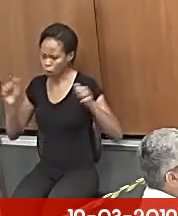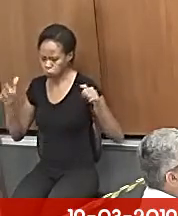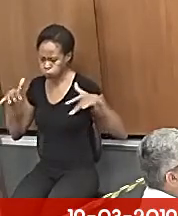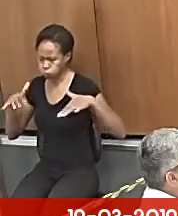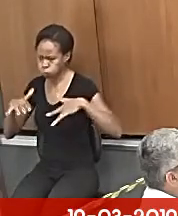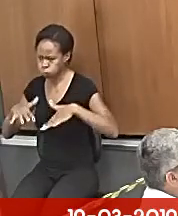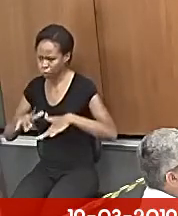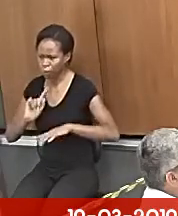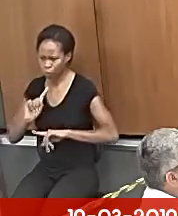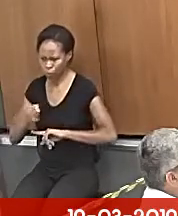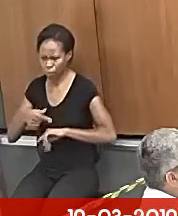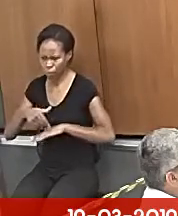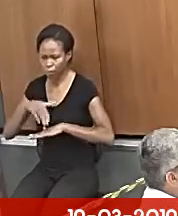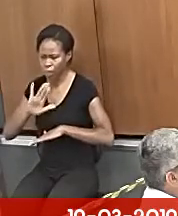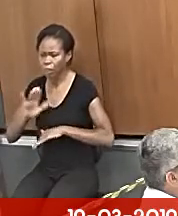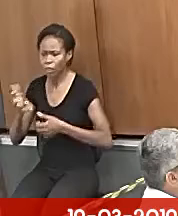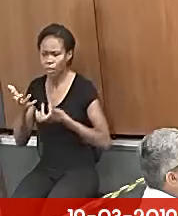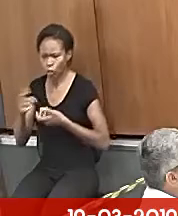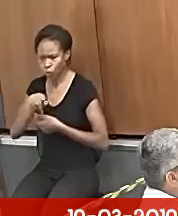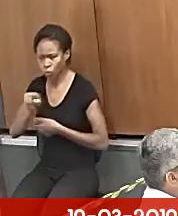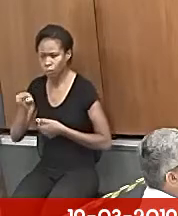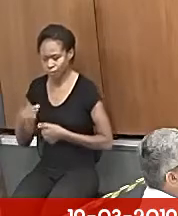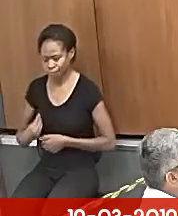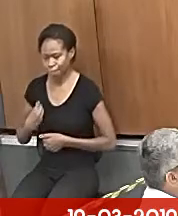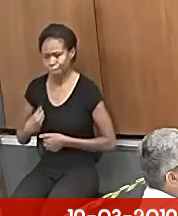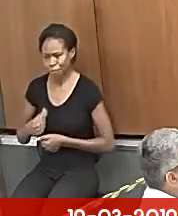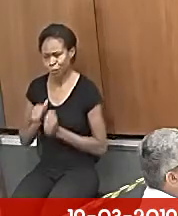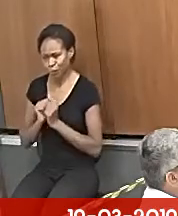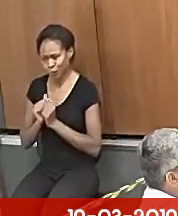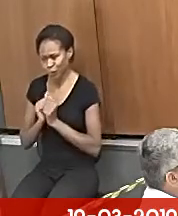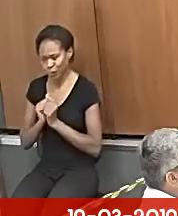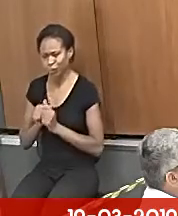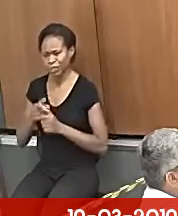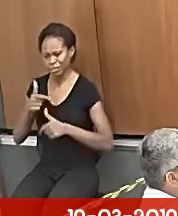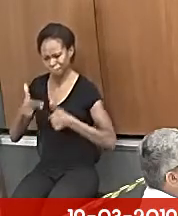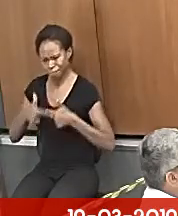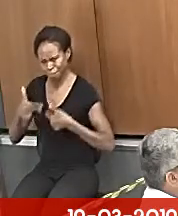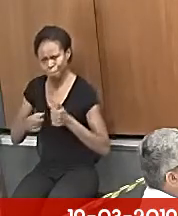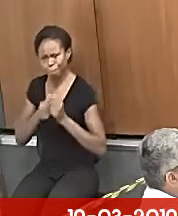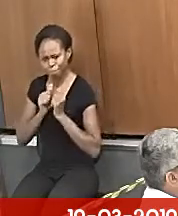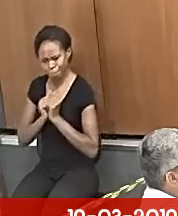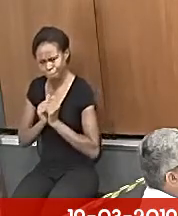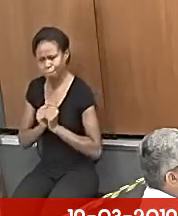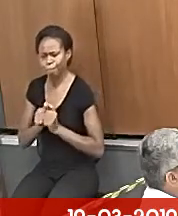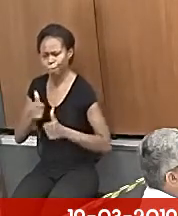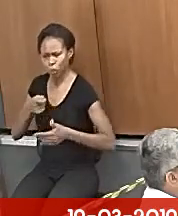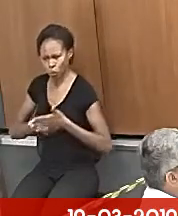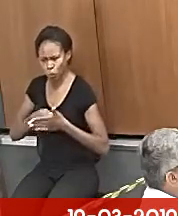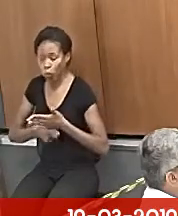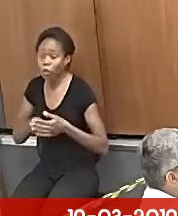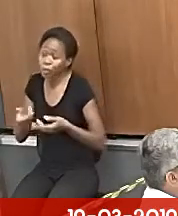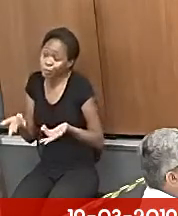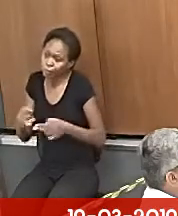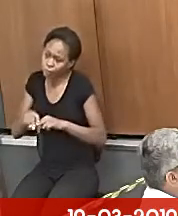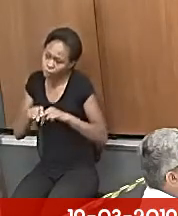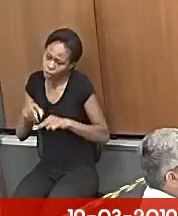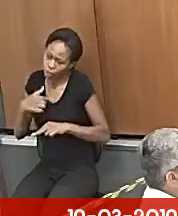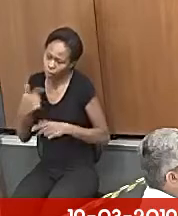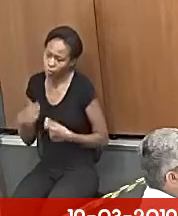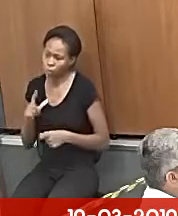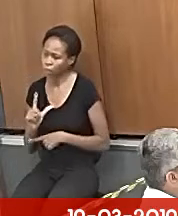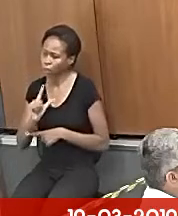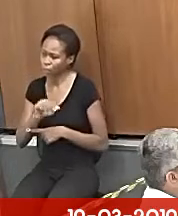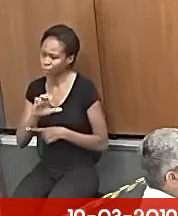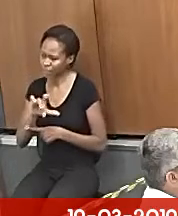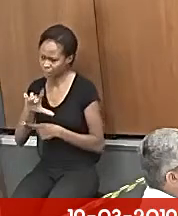de ter vocês lá novos deputados em excelentes companheiros aqui de luta que sejam conosco por isso eu saí mais cedo que eu vou na rádio